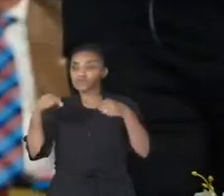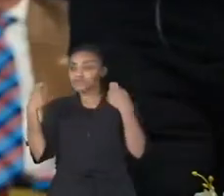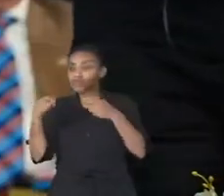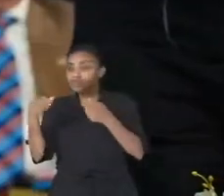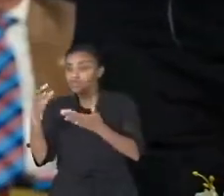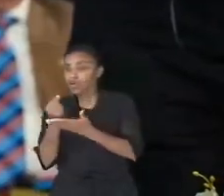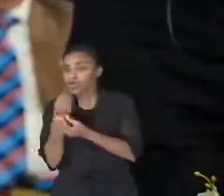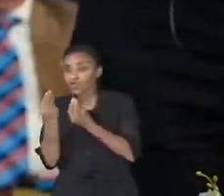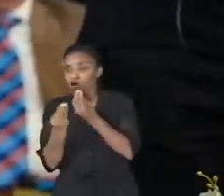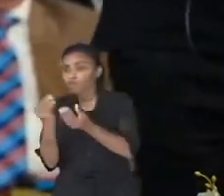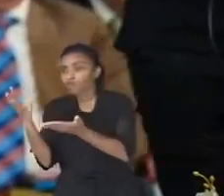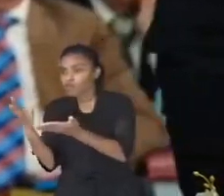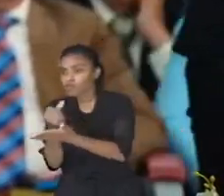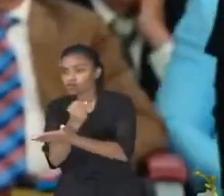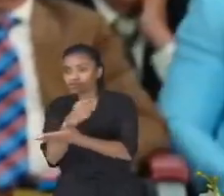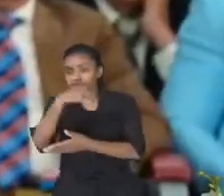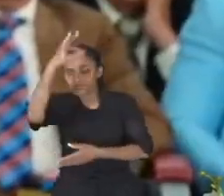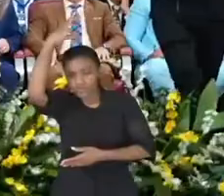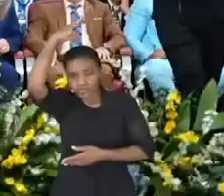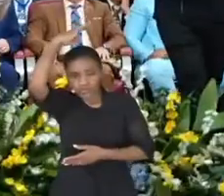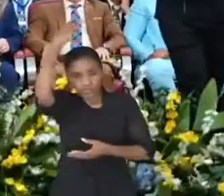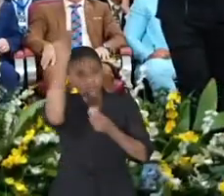Como é que eu conquisto o Espírito Santo, pastor?